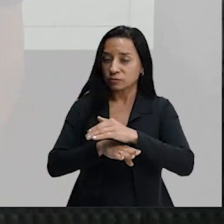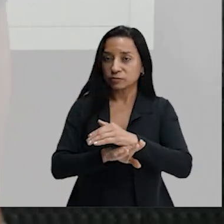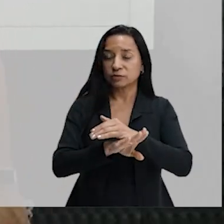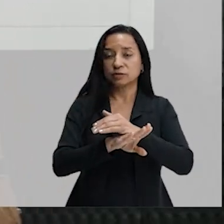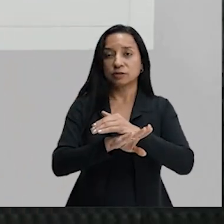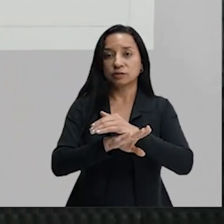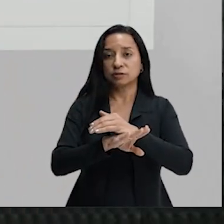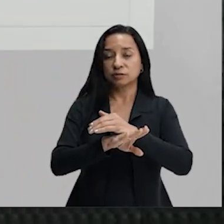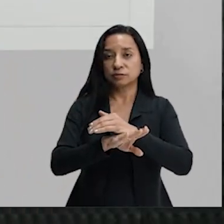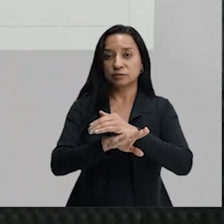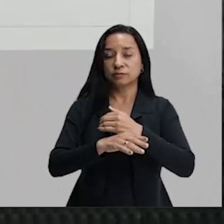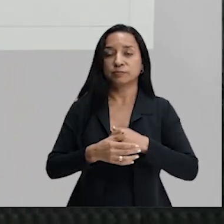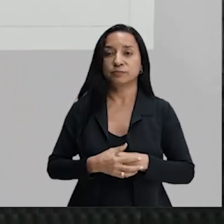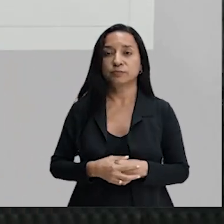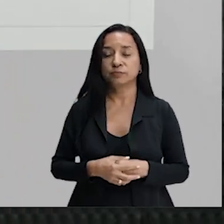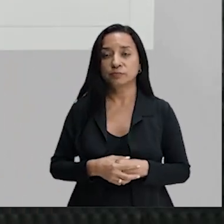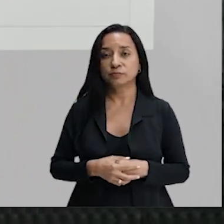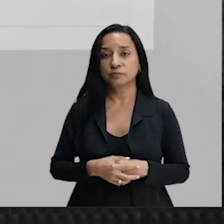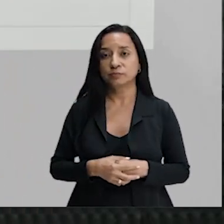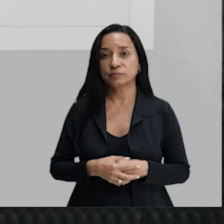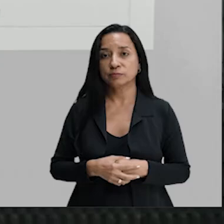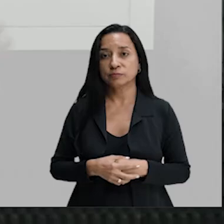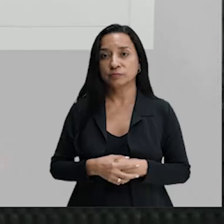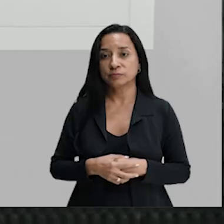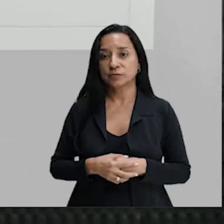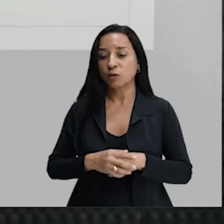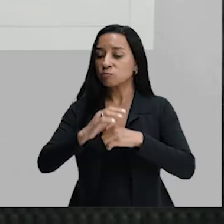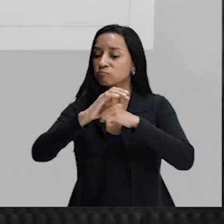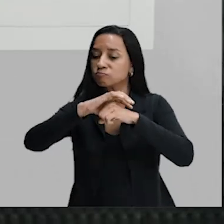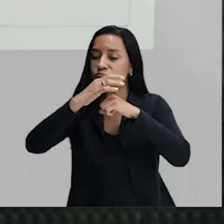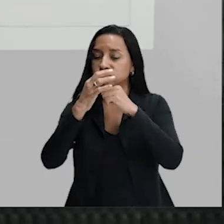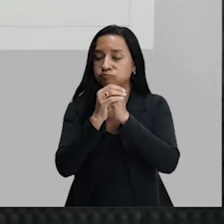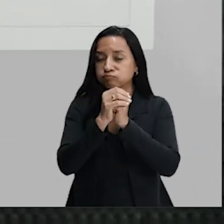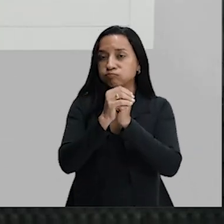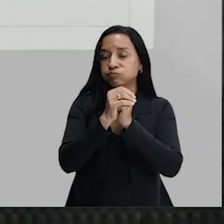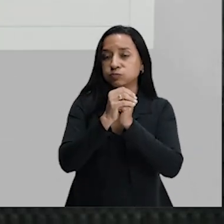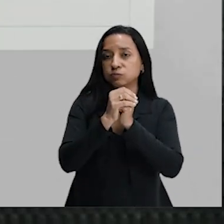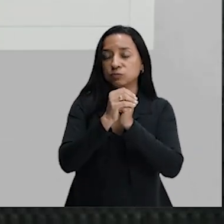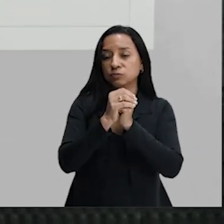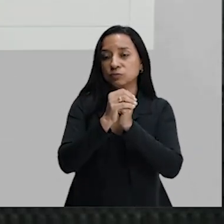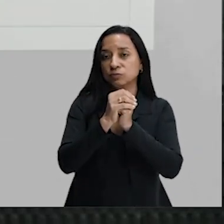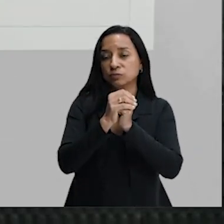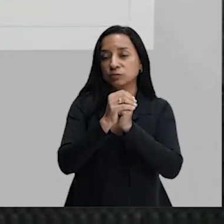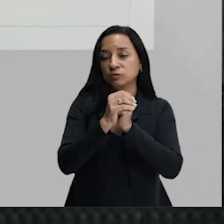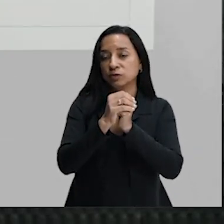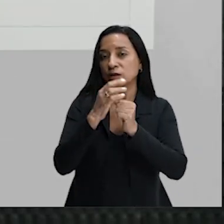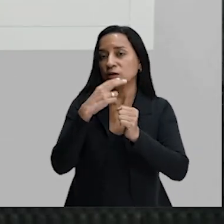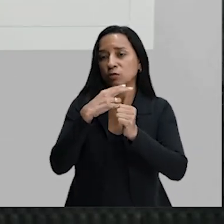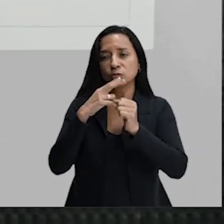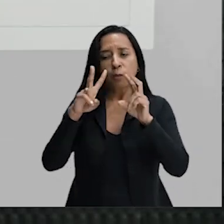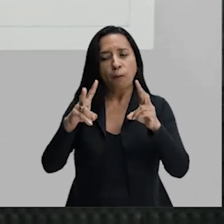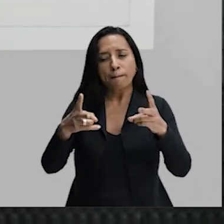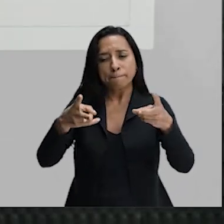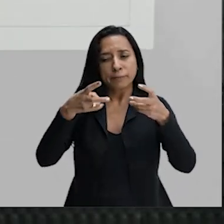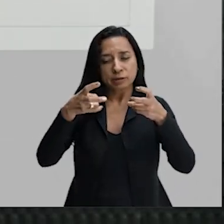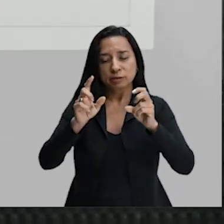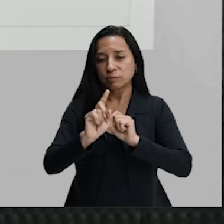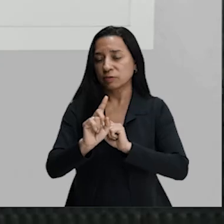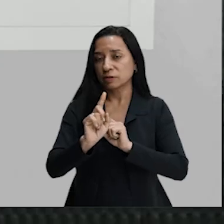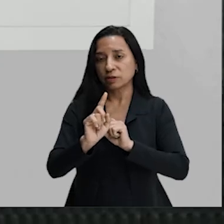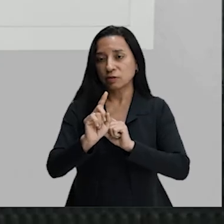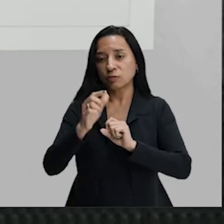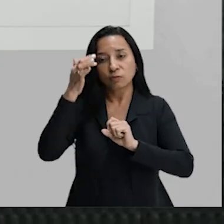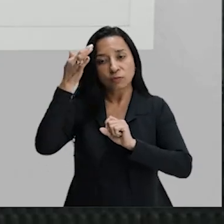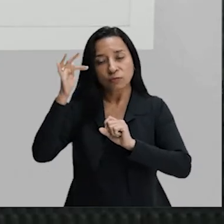escondidas, veladas, escamoteadas, por exemplo. Tá? Não dá para todo mundo perceber. E aí o filósofo ele